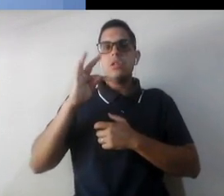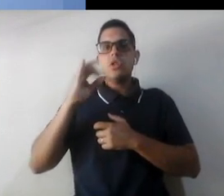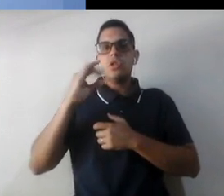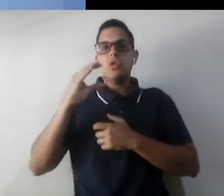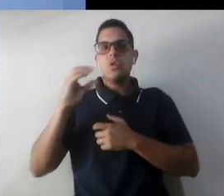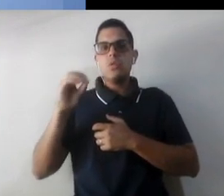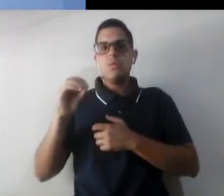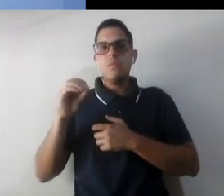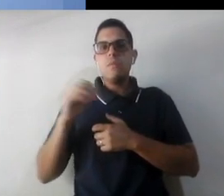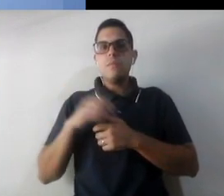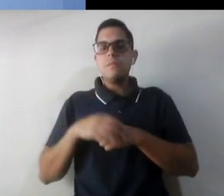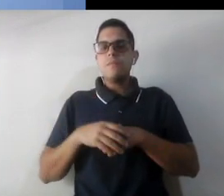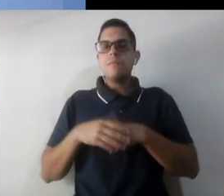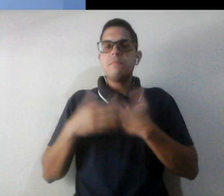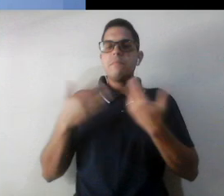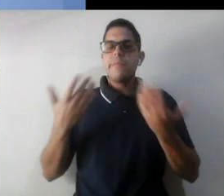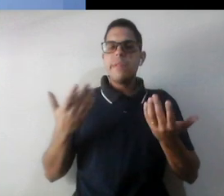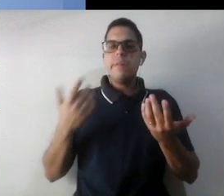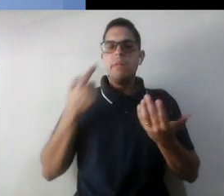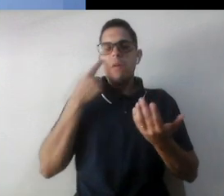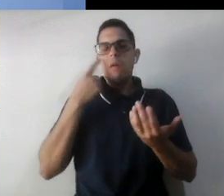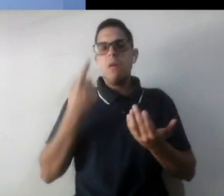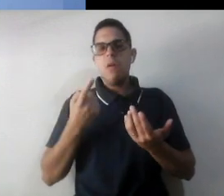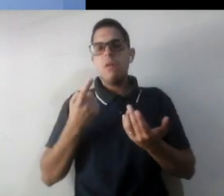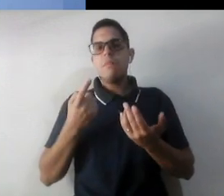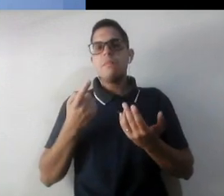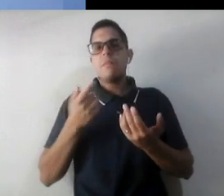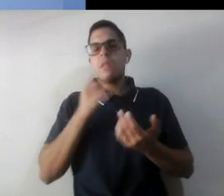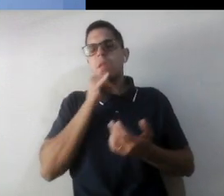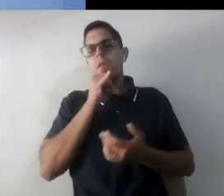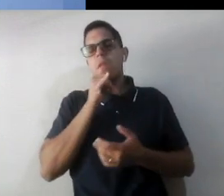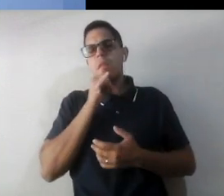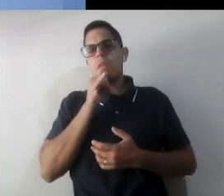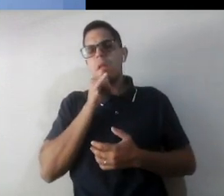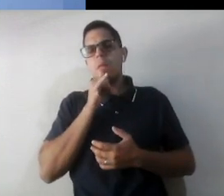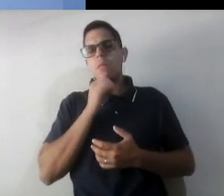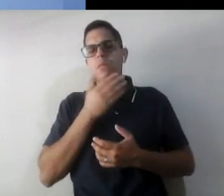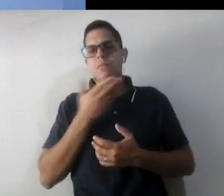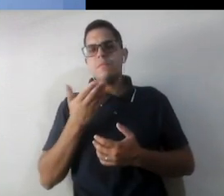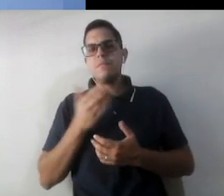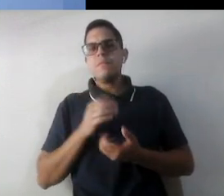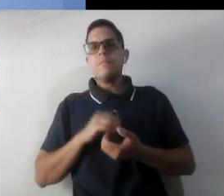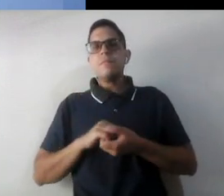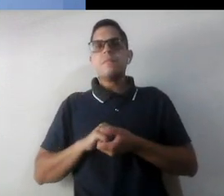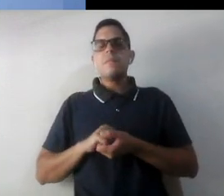centímetros. Então, vamos agora para alguns exemplos para ficar claro e mostrar também a